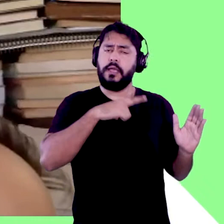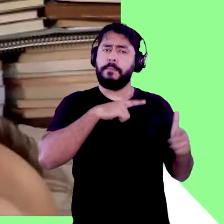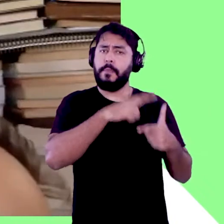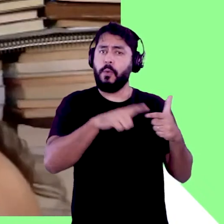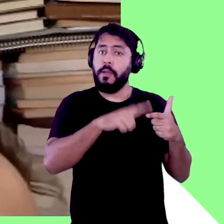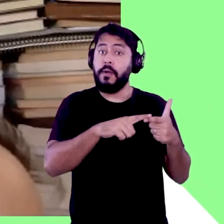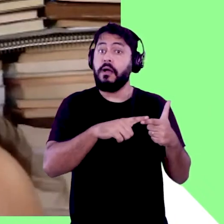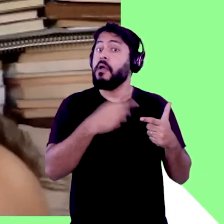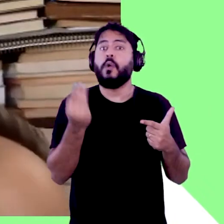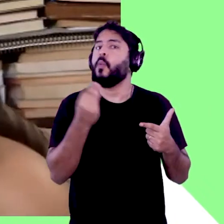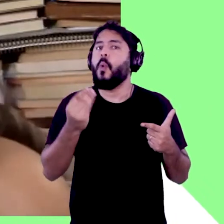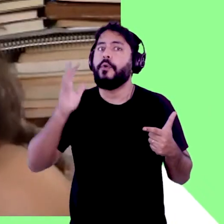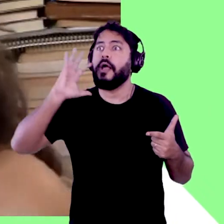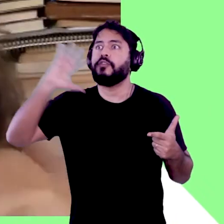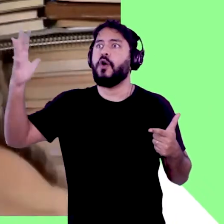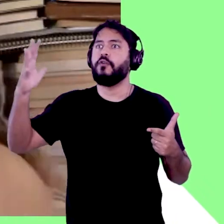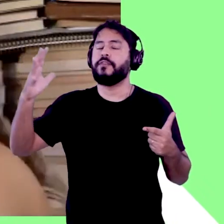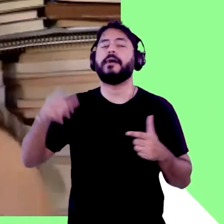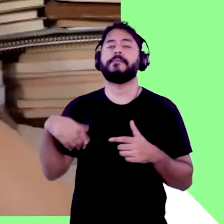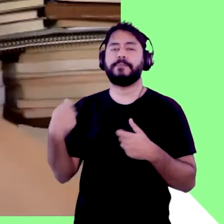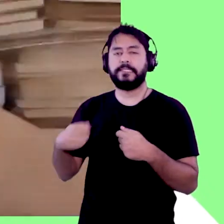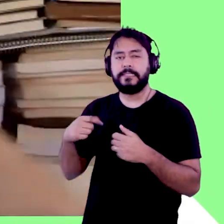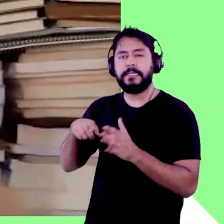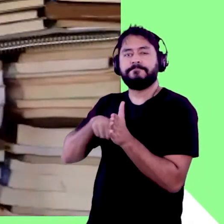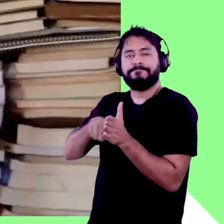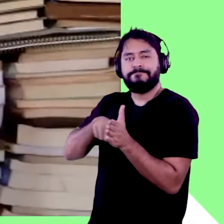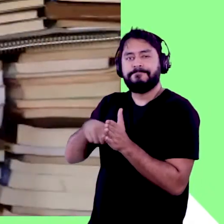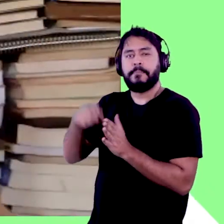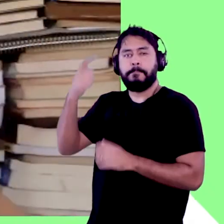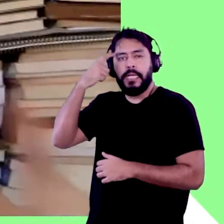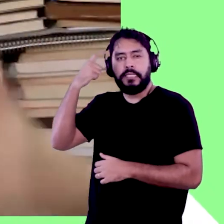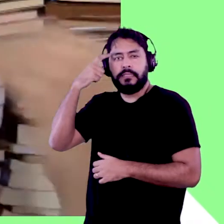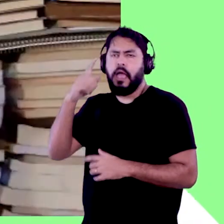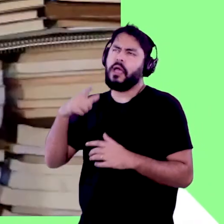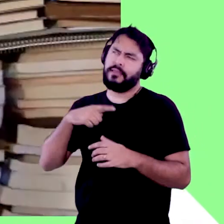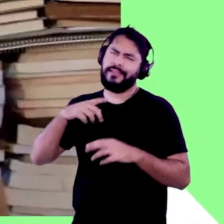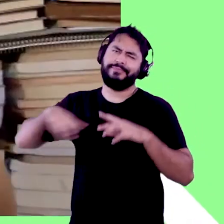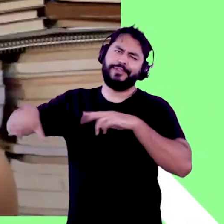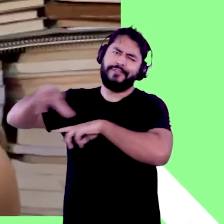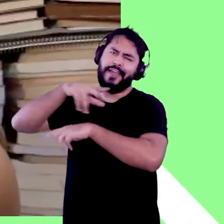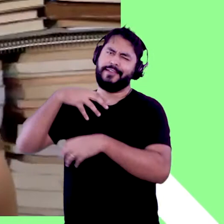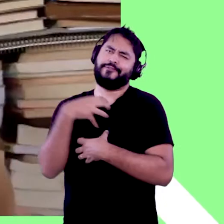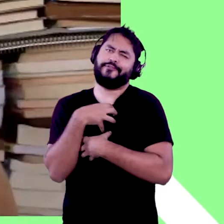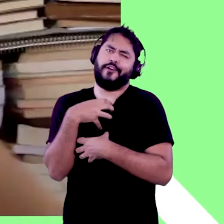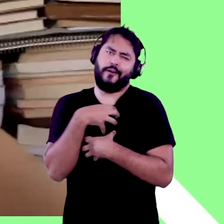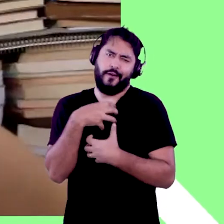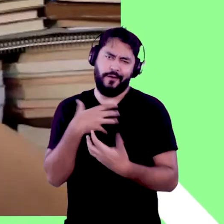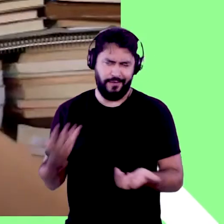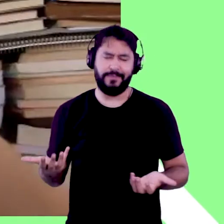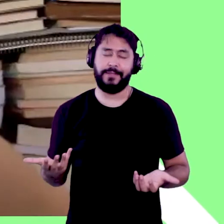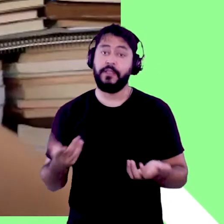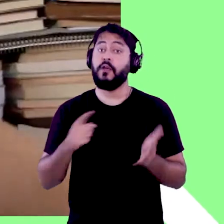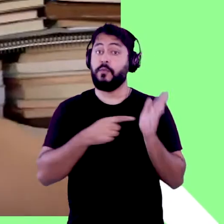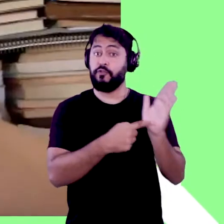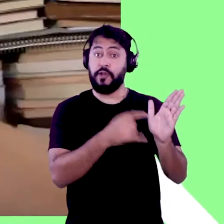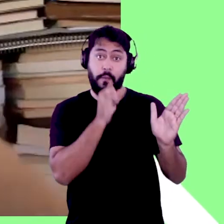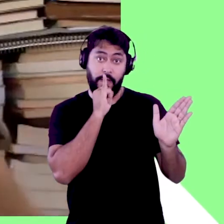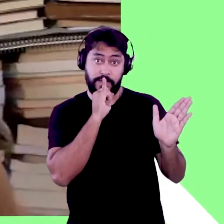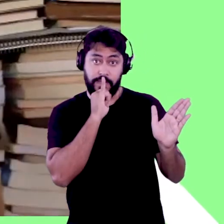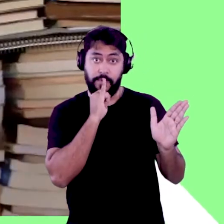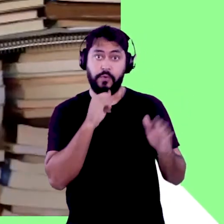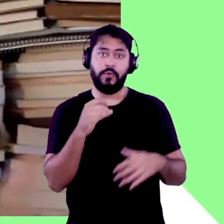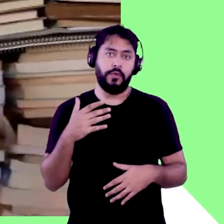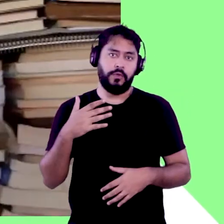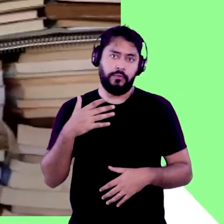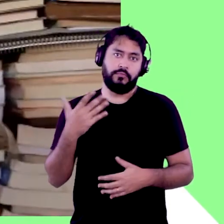para resolver esse problema. Aí a gente pode aplicar de diferentes formas, né? Tem aí, vou trazer um exemplo aí que é do meu lugar de